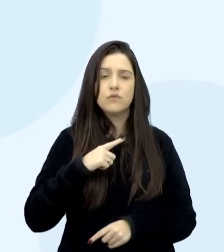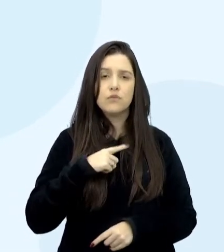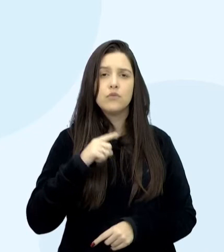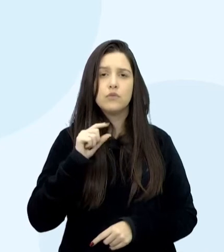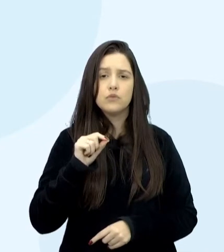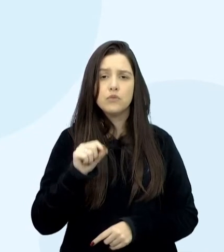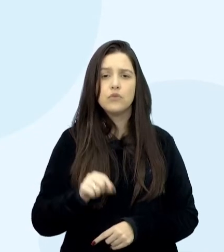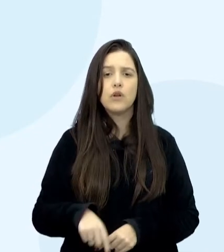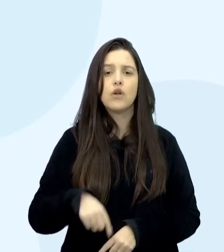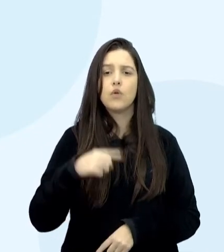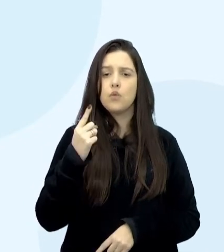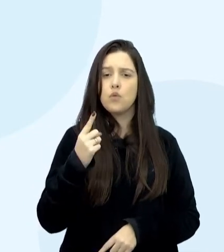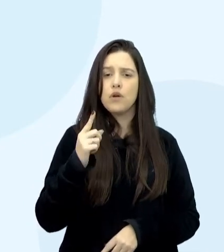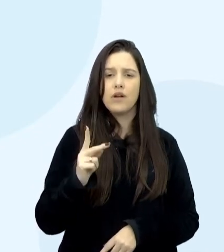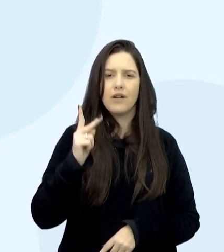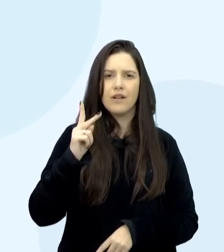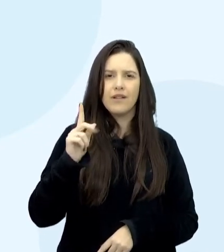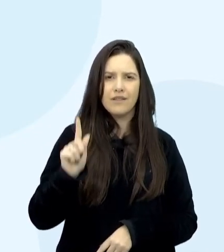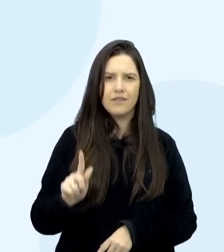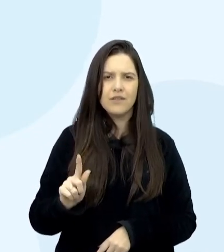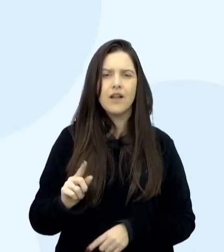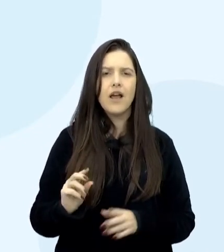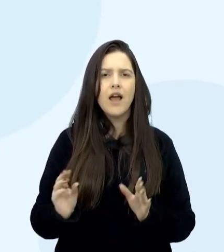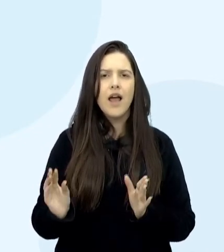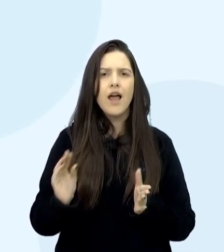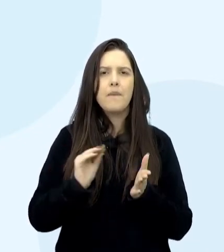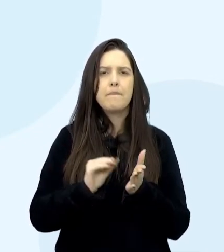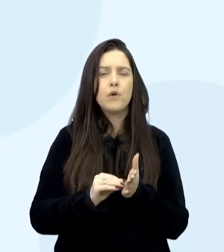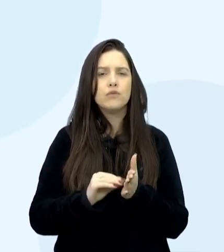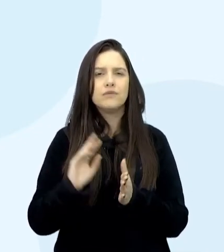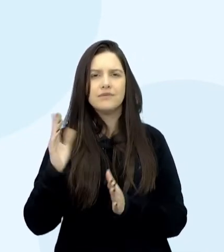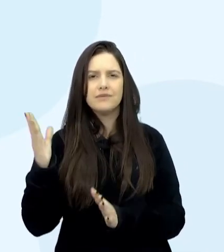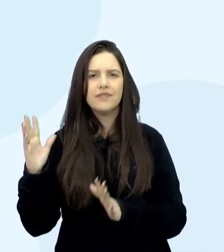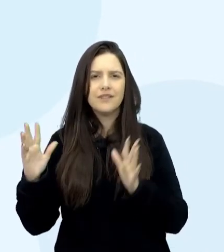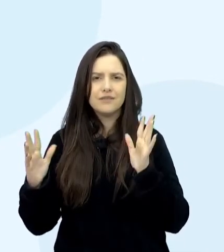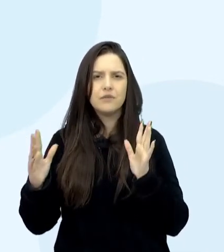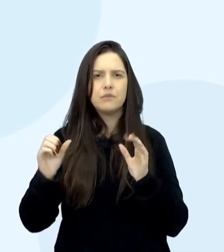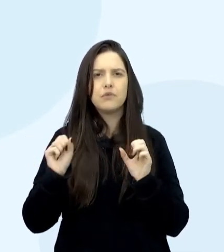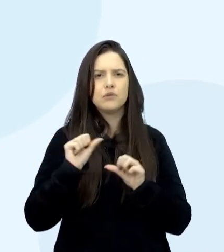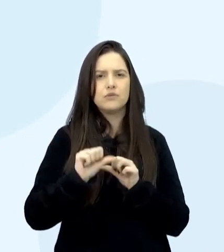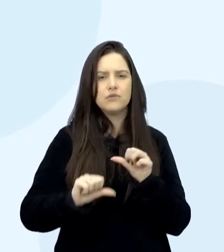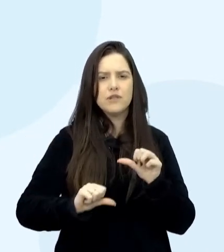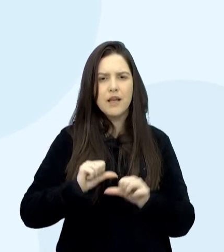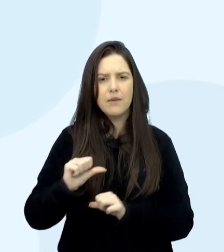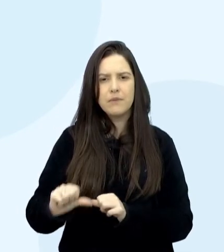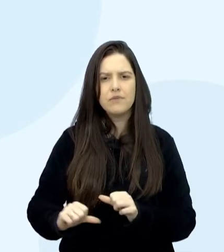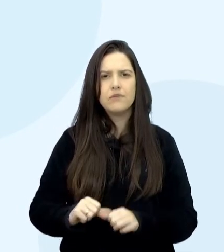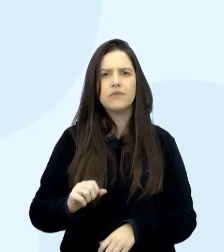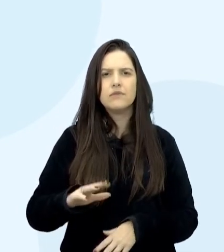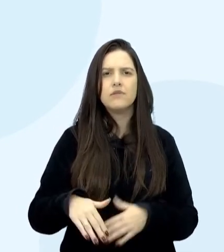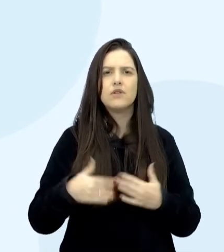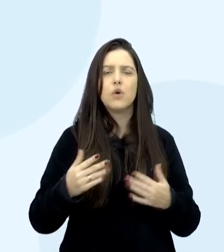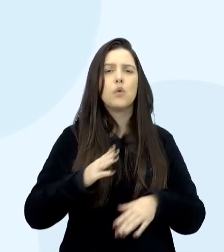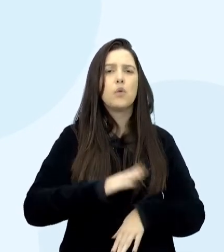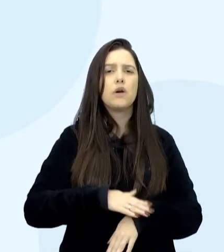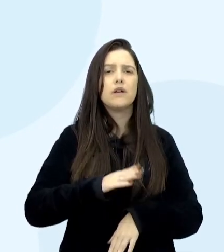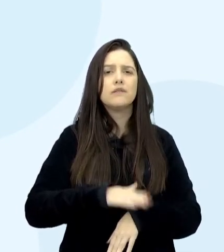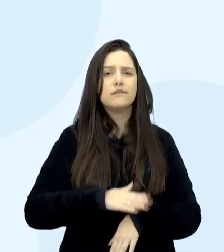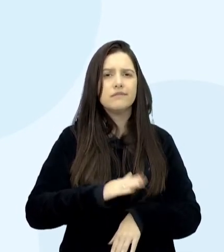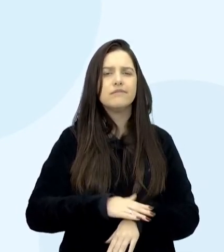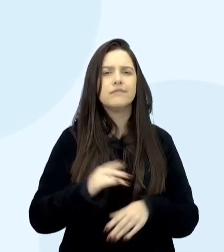1 kg de rádio exposto aí na natureza, jogado em algum lugar. Né? Quanto tempo será que gastaria